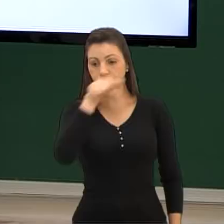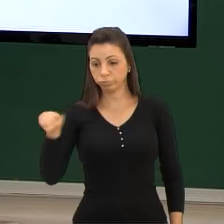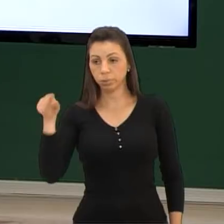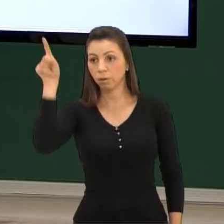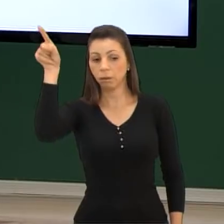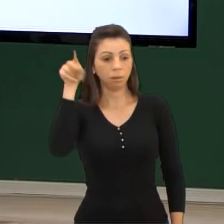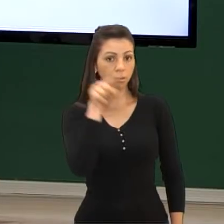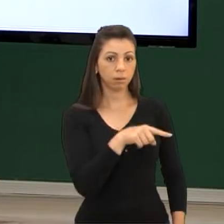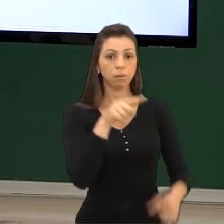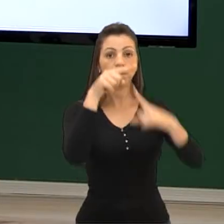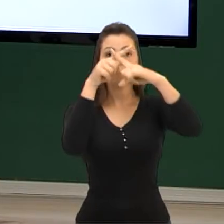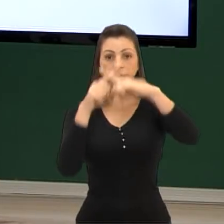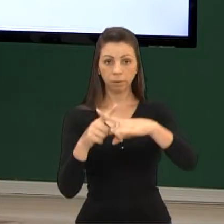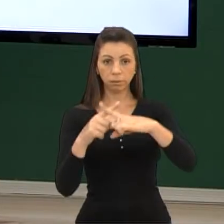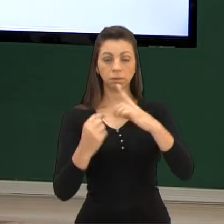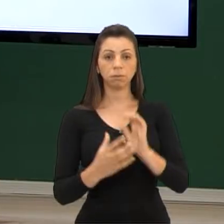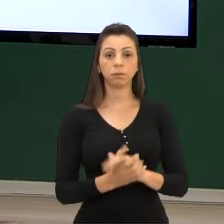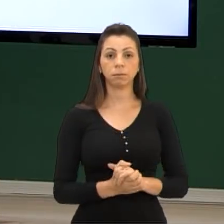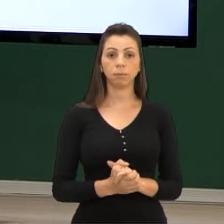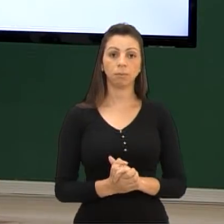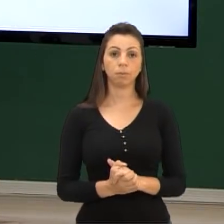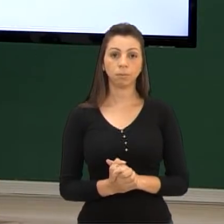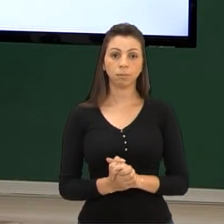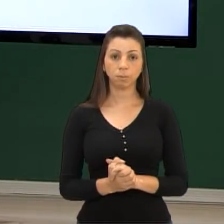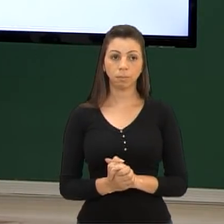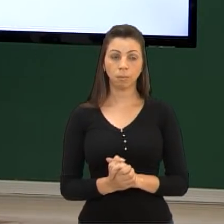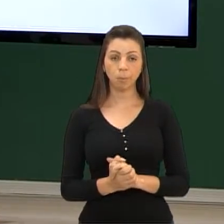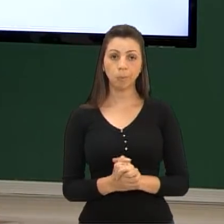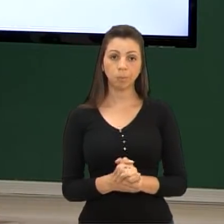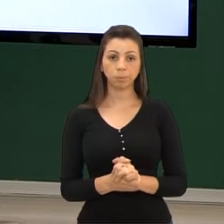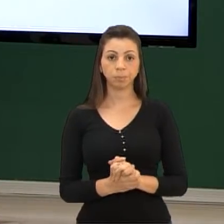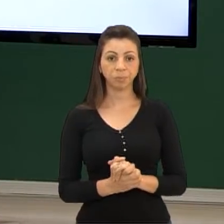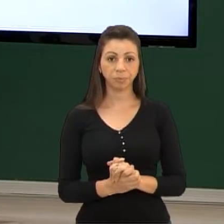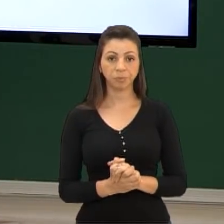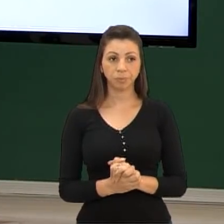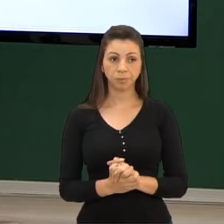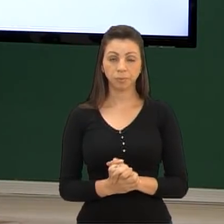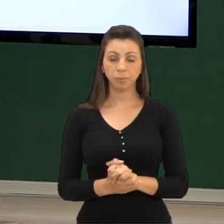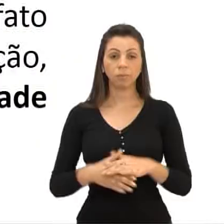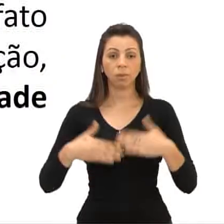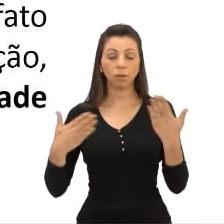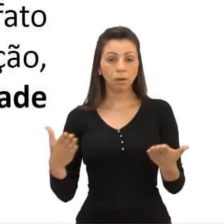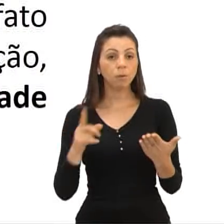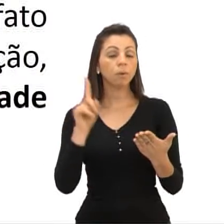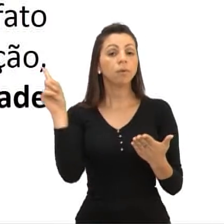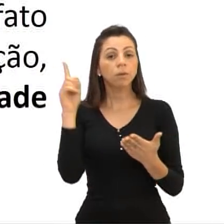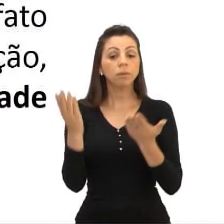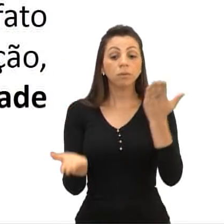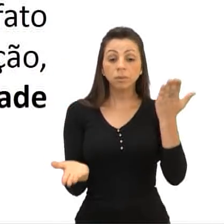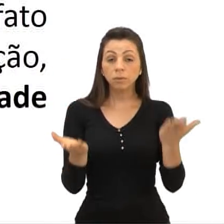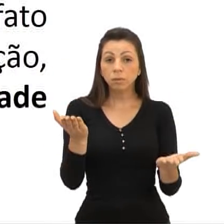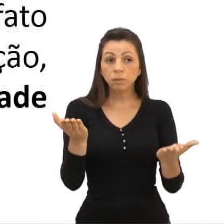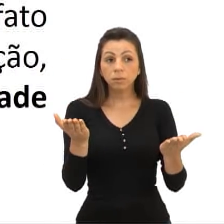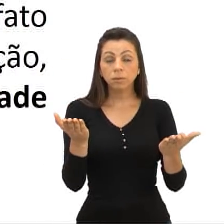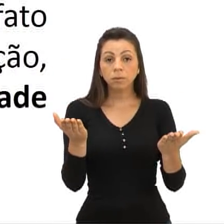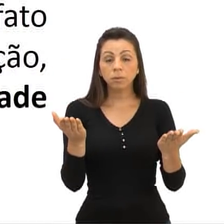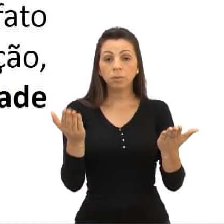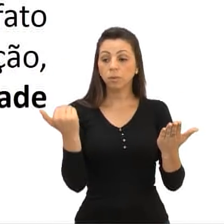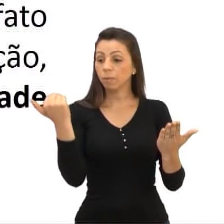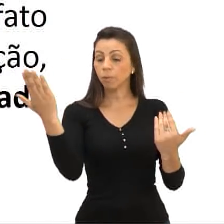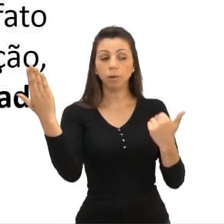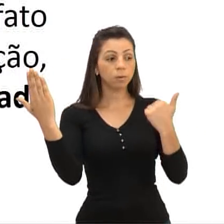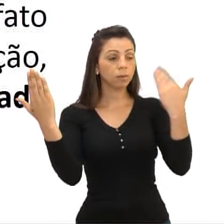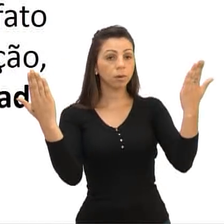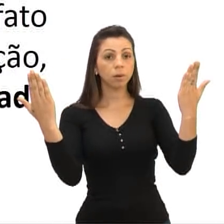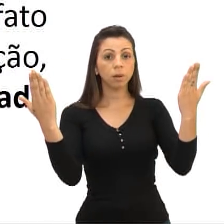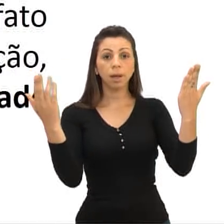para 50. Como vemos nessa proporção, o produto dos extremos é igual aos